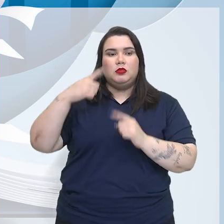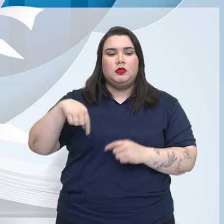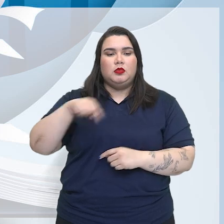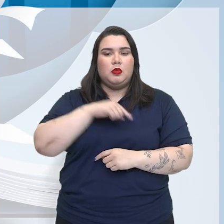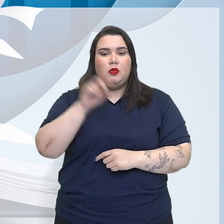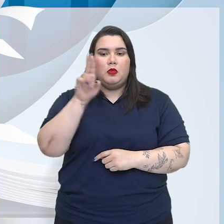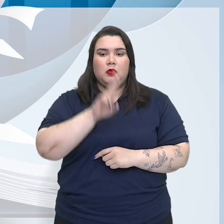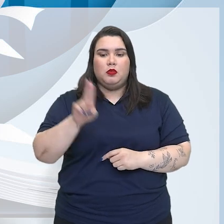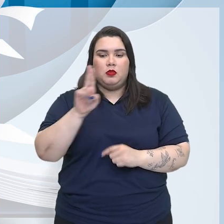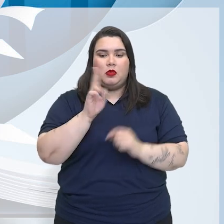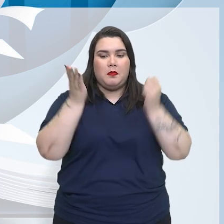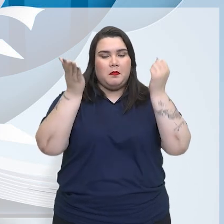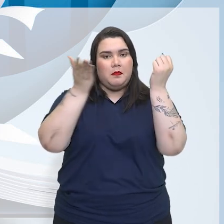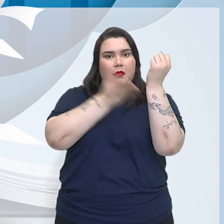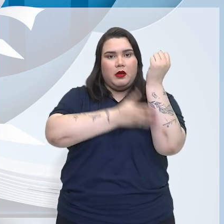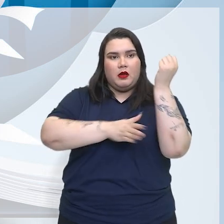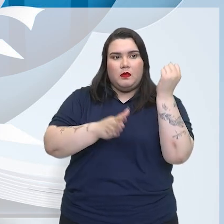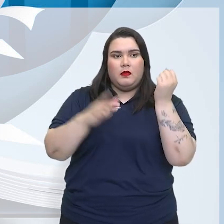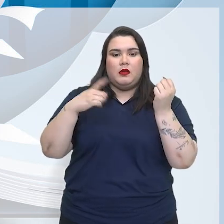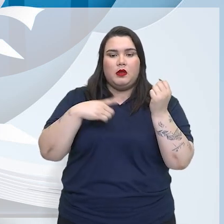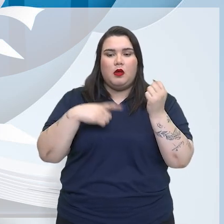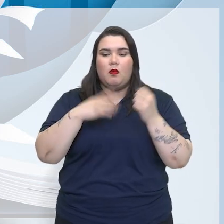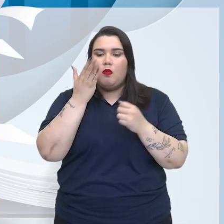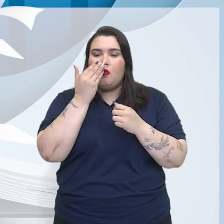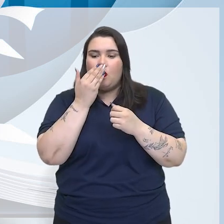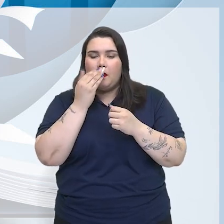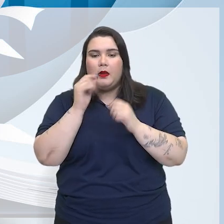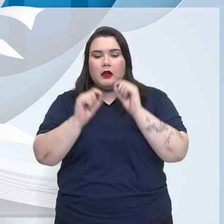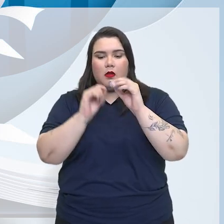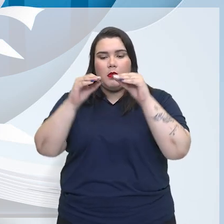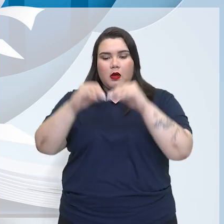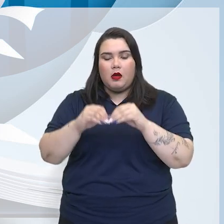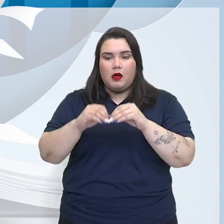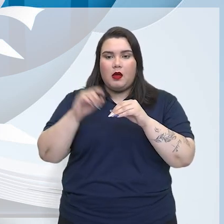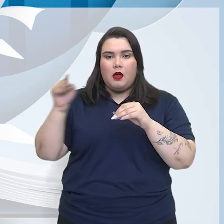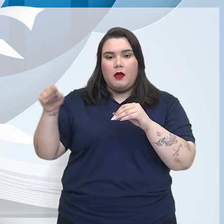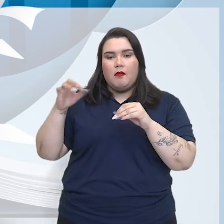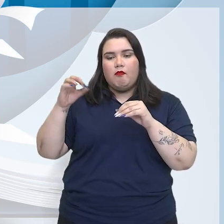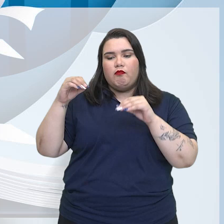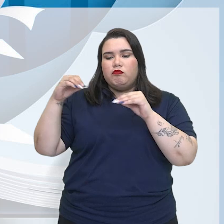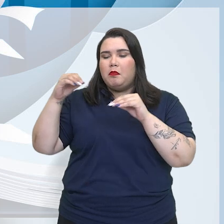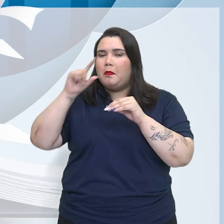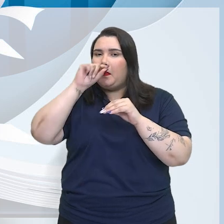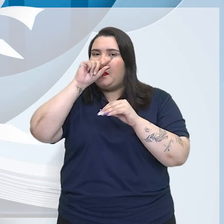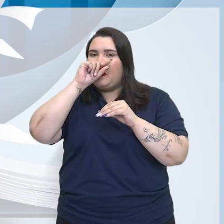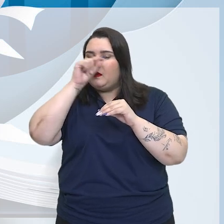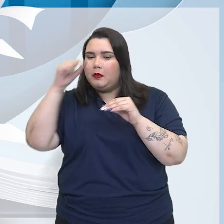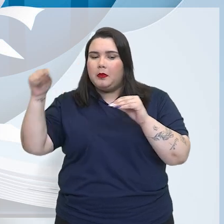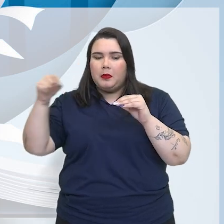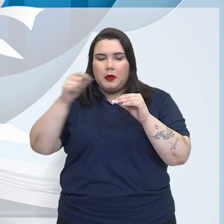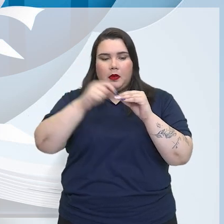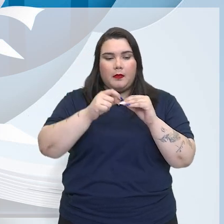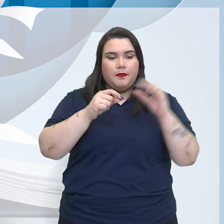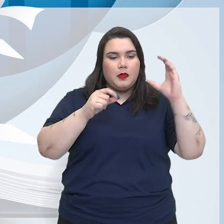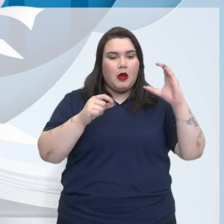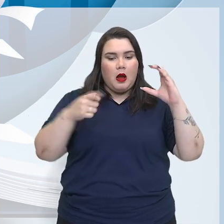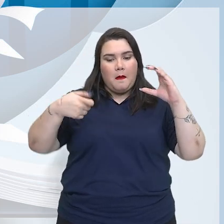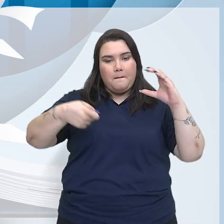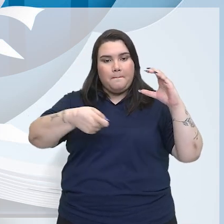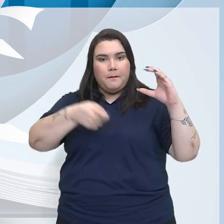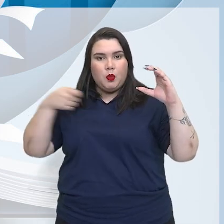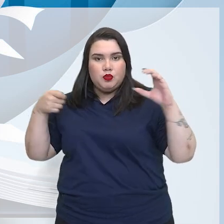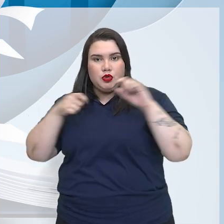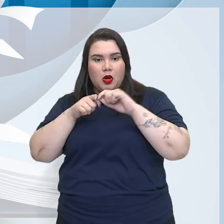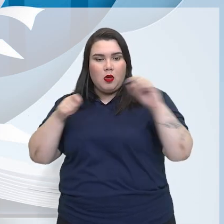com gravetos e deixa com alguma comidinha, e o passarinho, quando vem, vai comer a comidinha, você puxa e ele